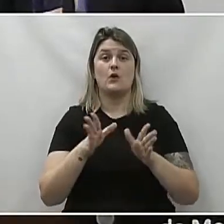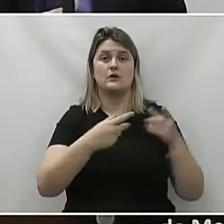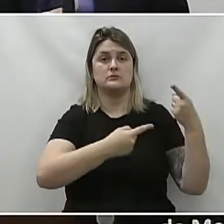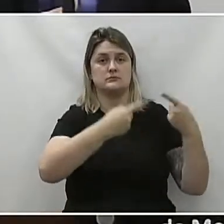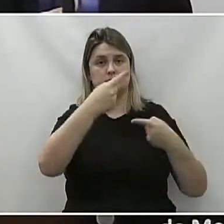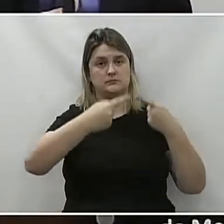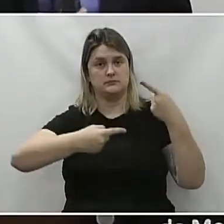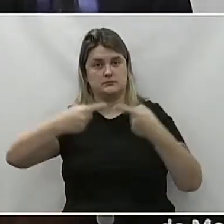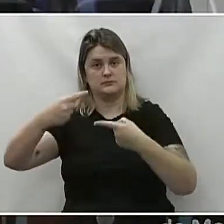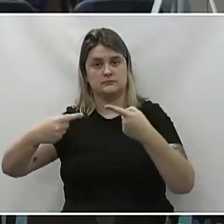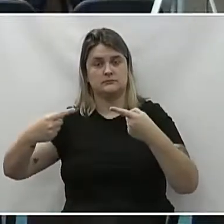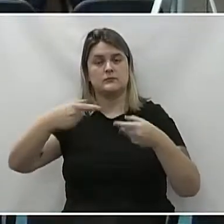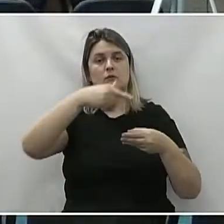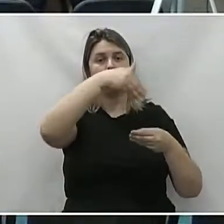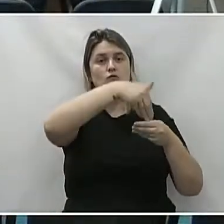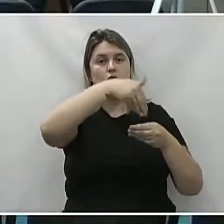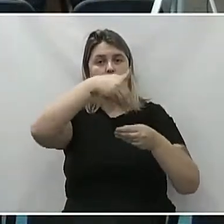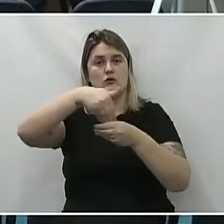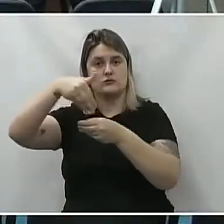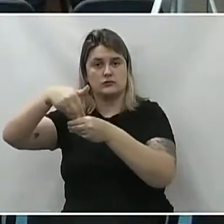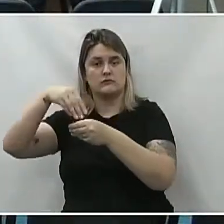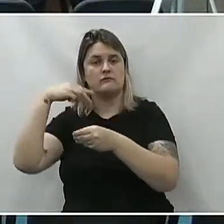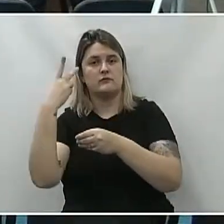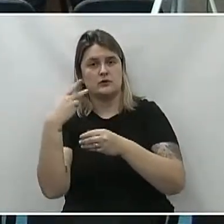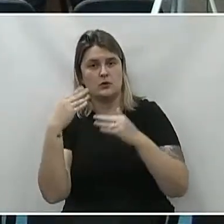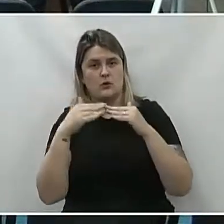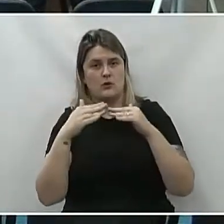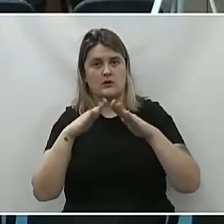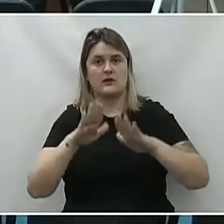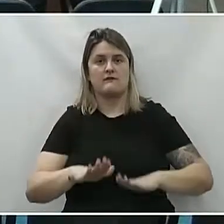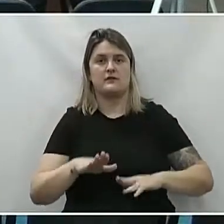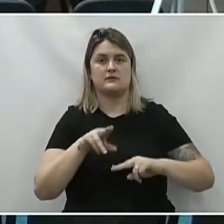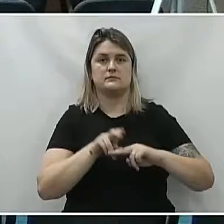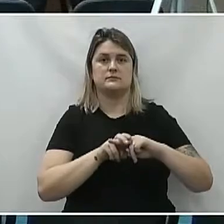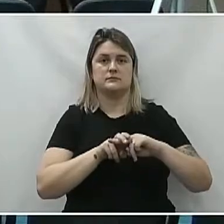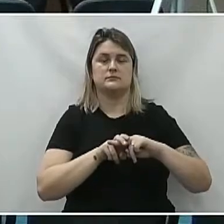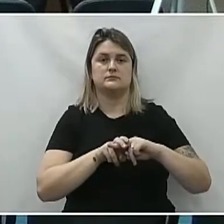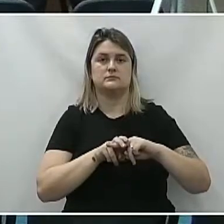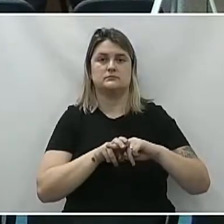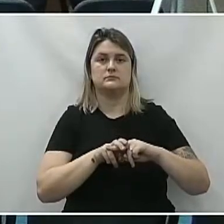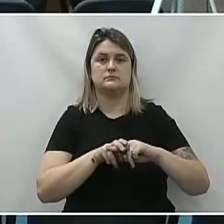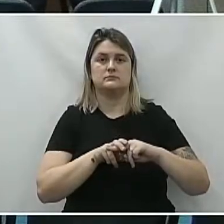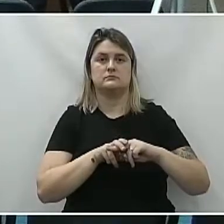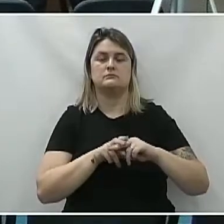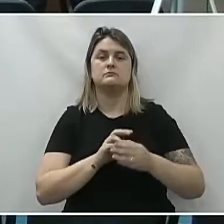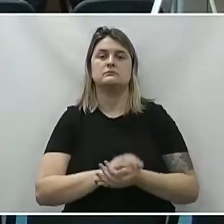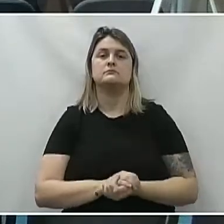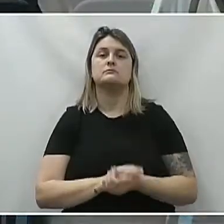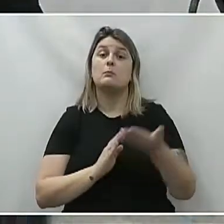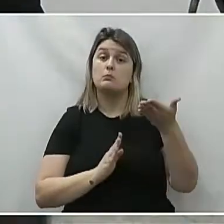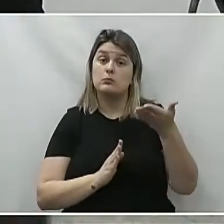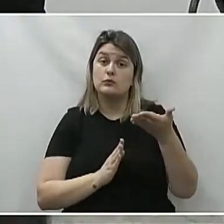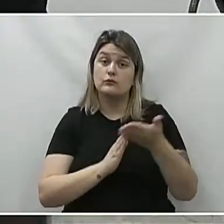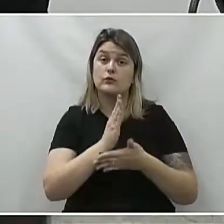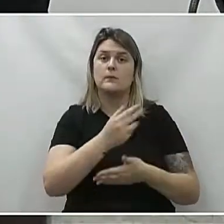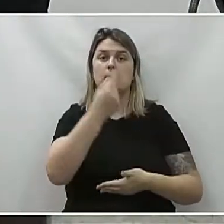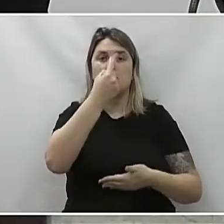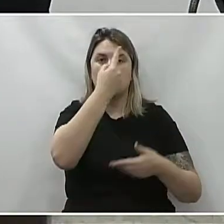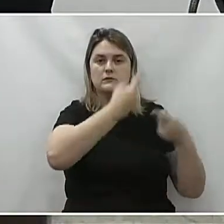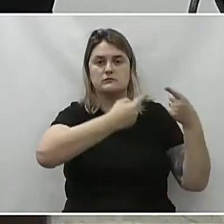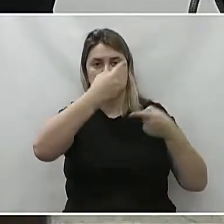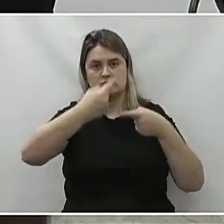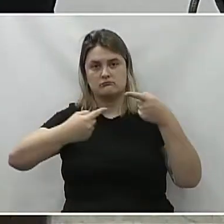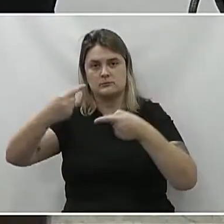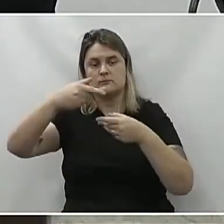discussão? Em votação, senhores vereadores que aprovam, permaneçam como estão. Aprovado em primeira